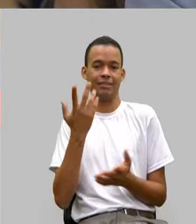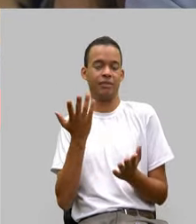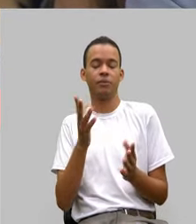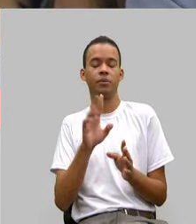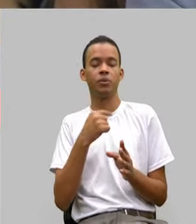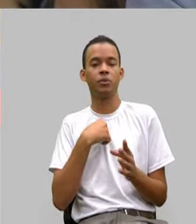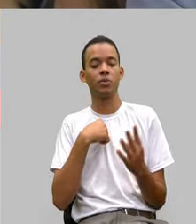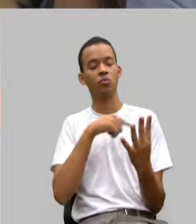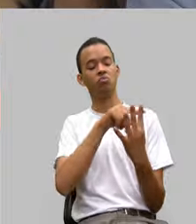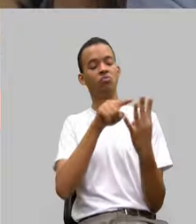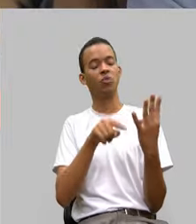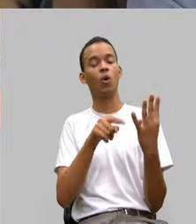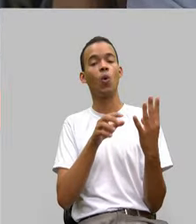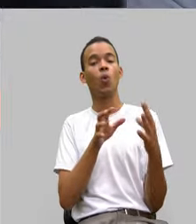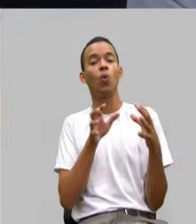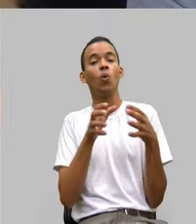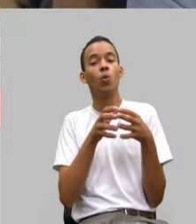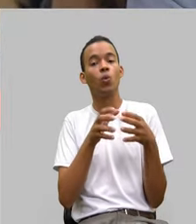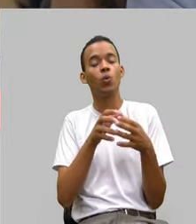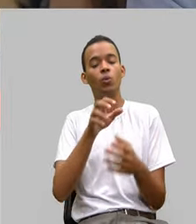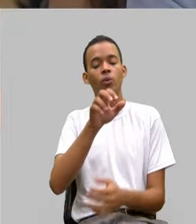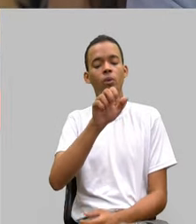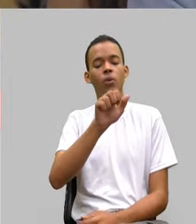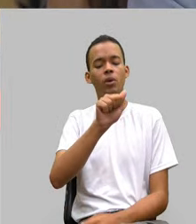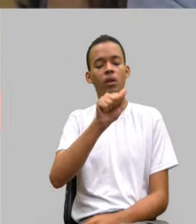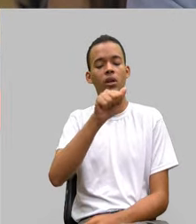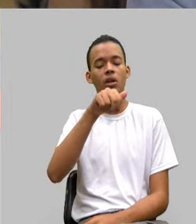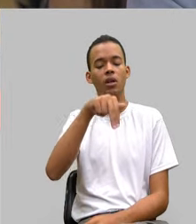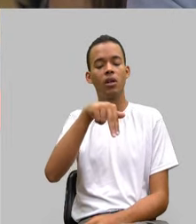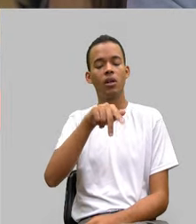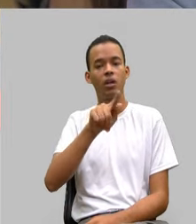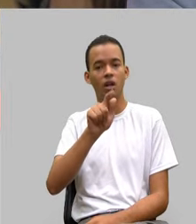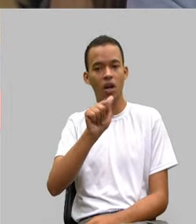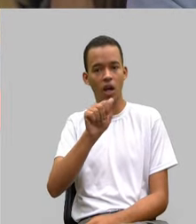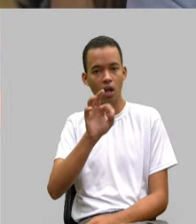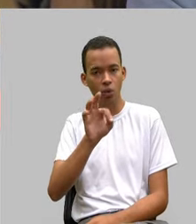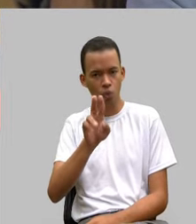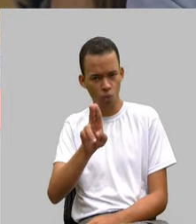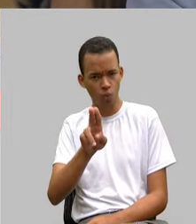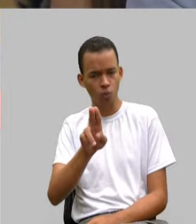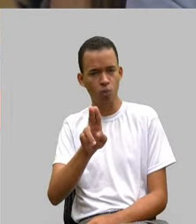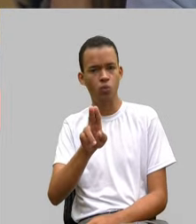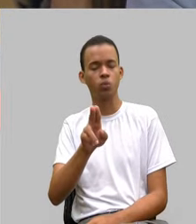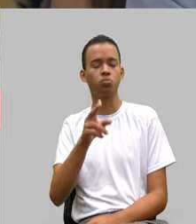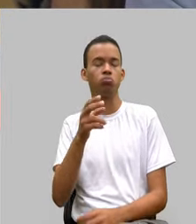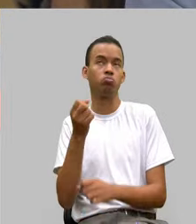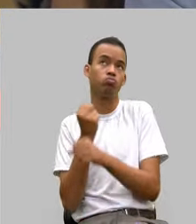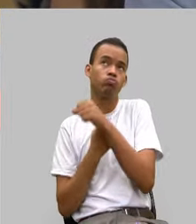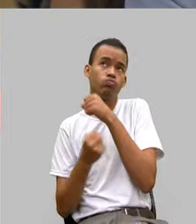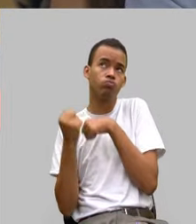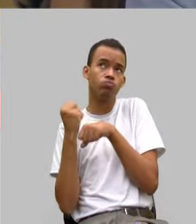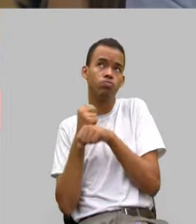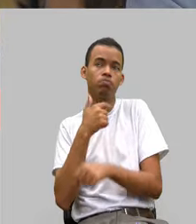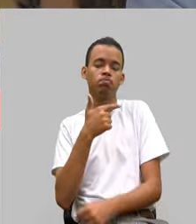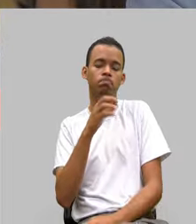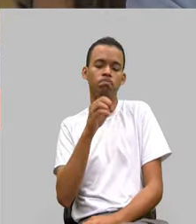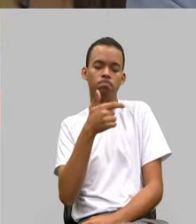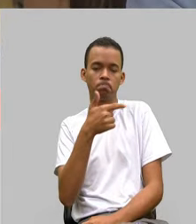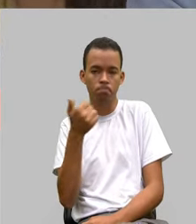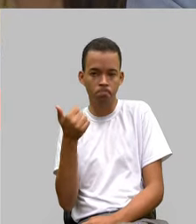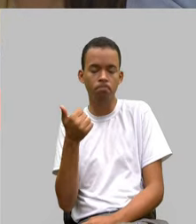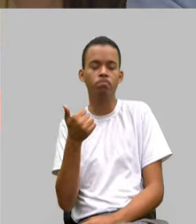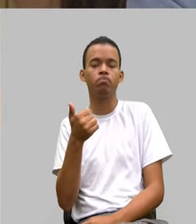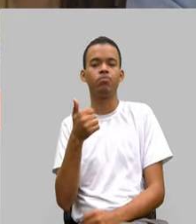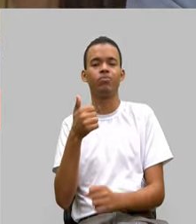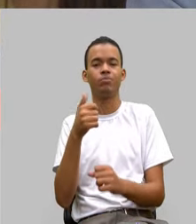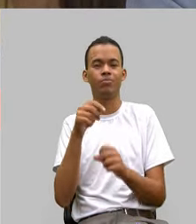da Angatu antes disso lá em 2021 eu já acompanhava um pouco essa pauta e nós então elaboramos o